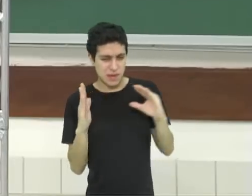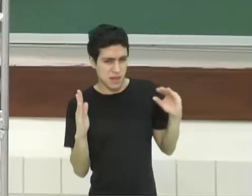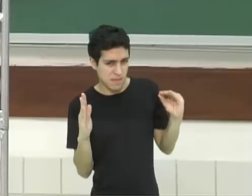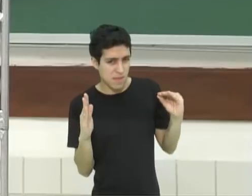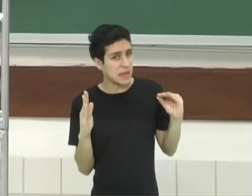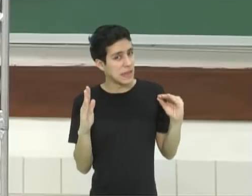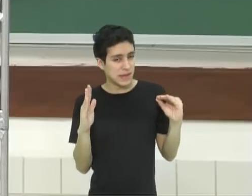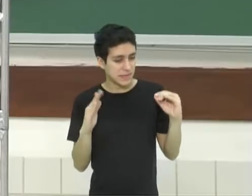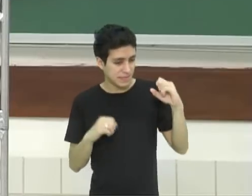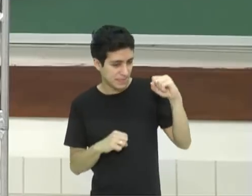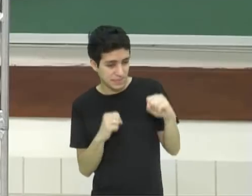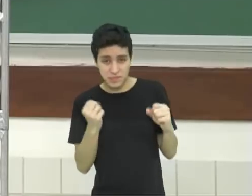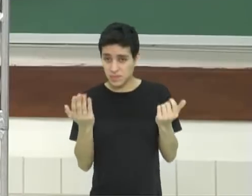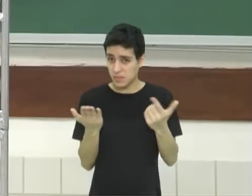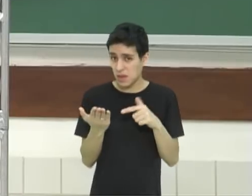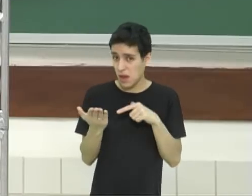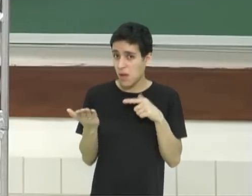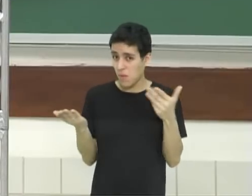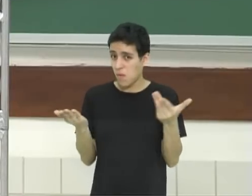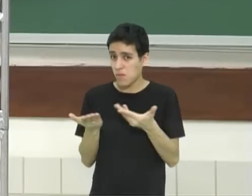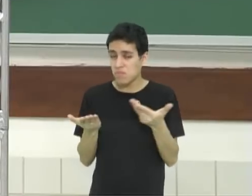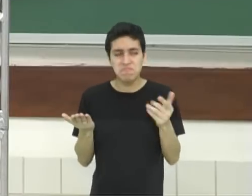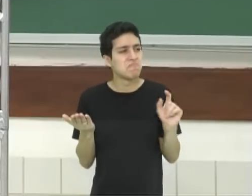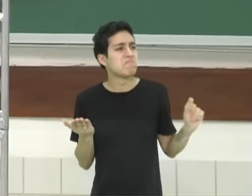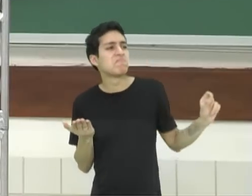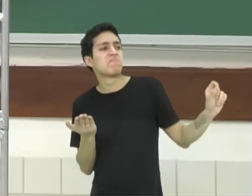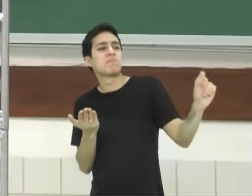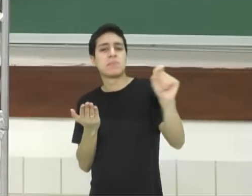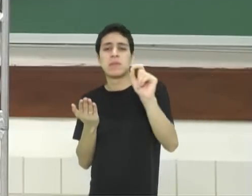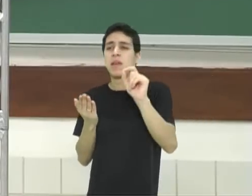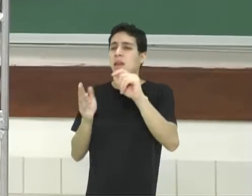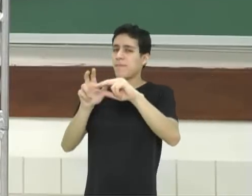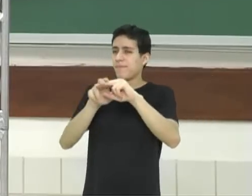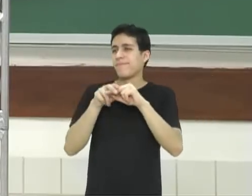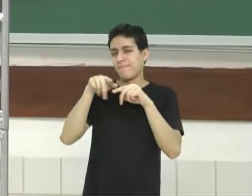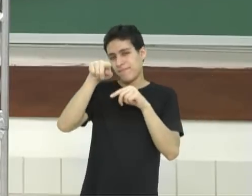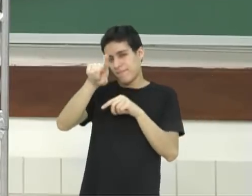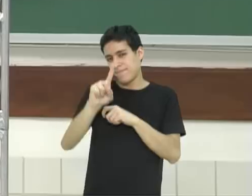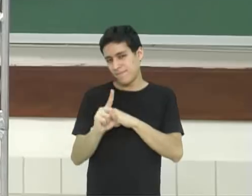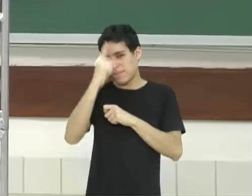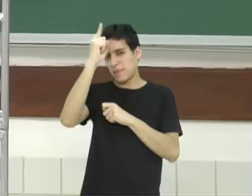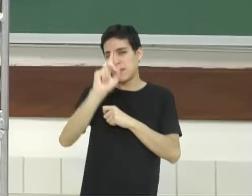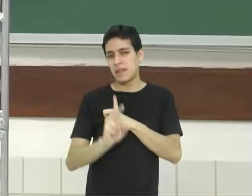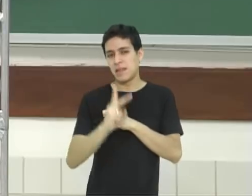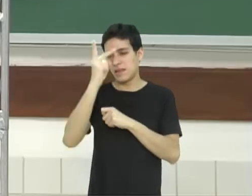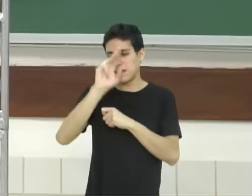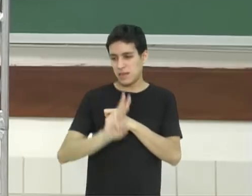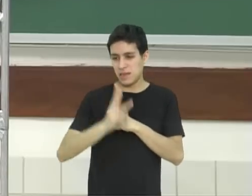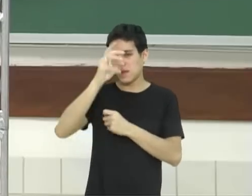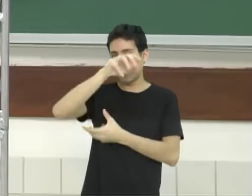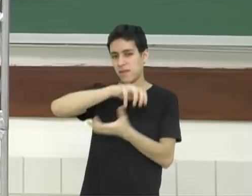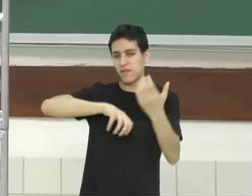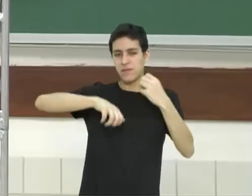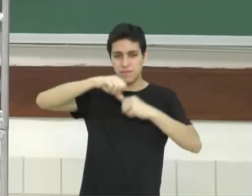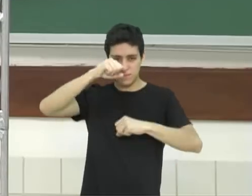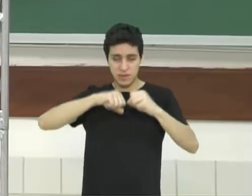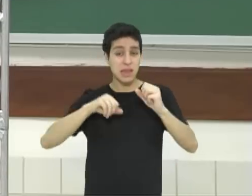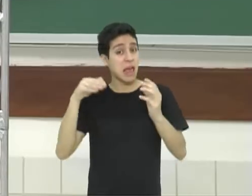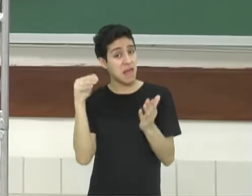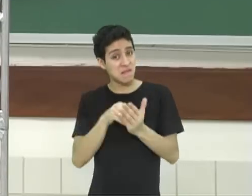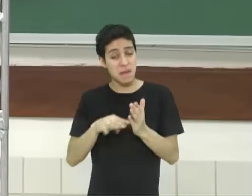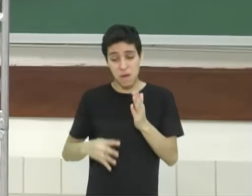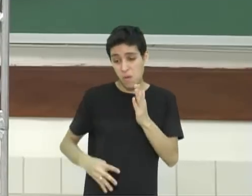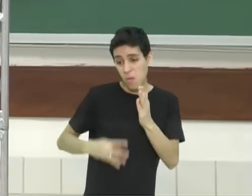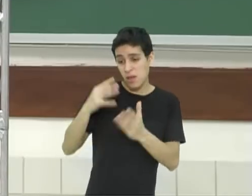nós temos, né, é muito com consequência da primeira, da segunda, da terceira Revolução Industrial e até de uma